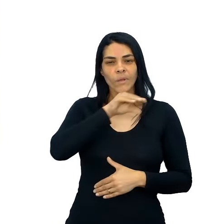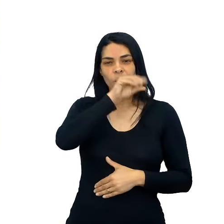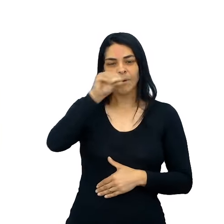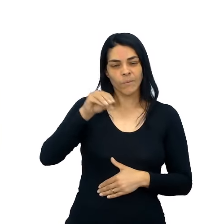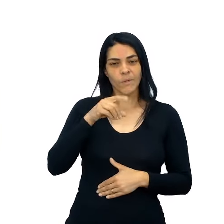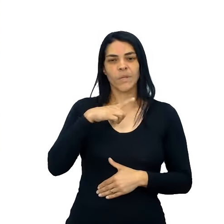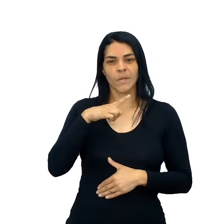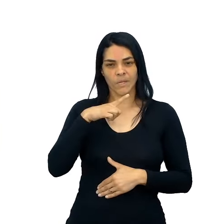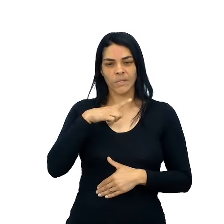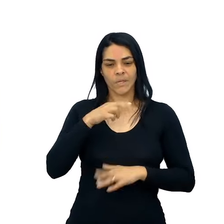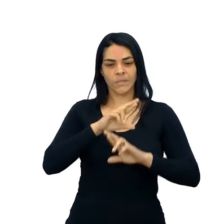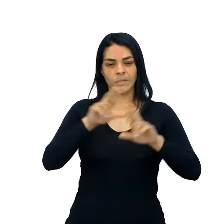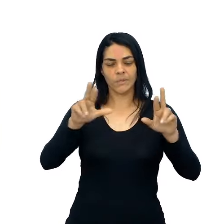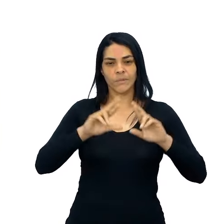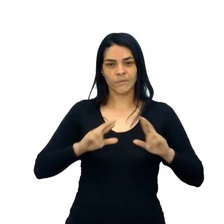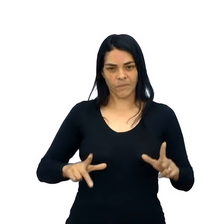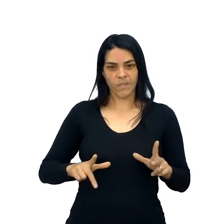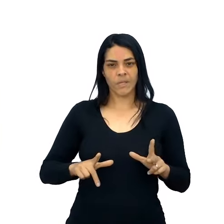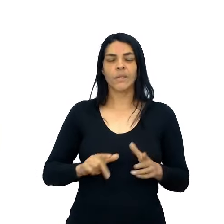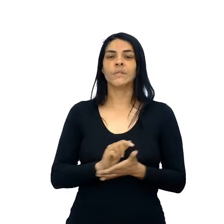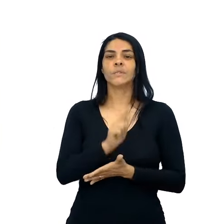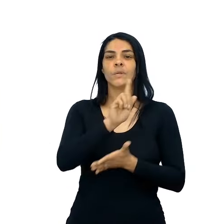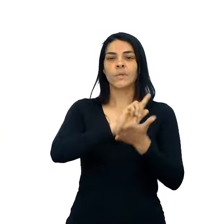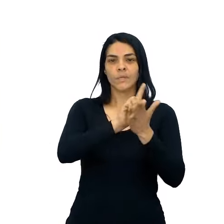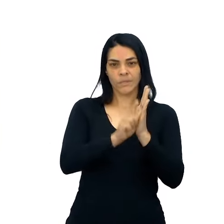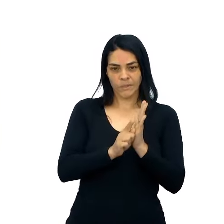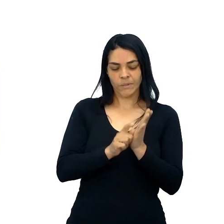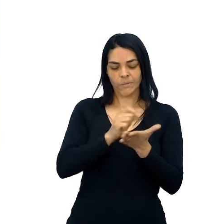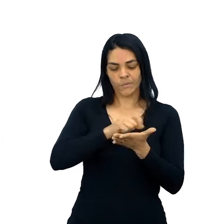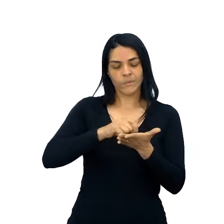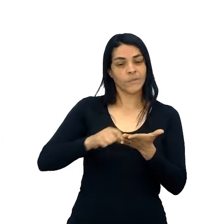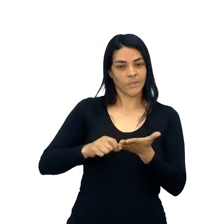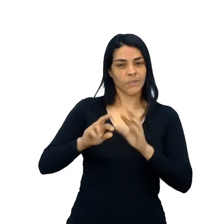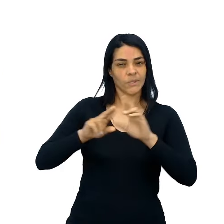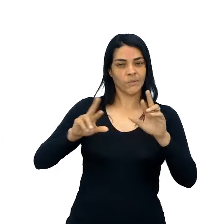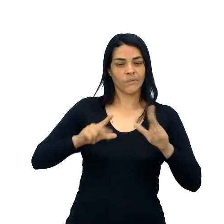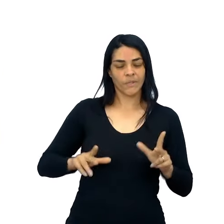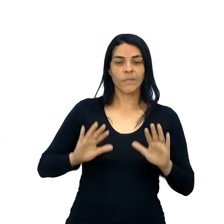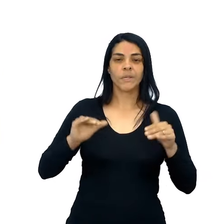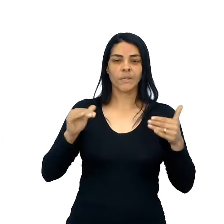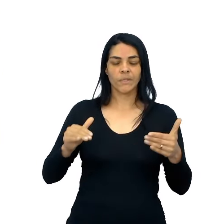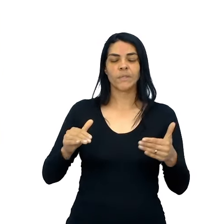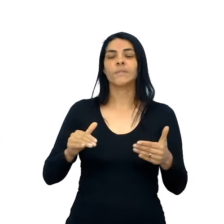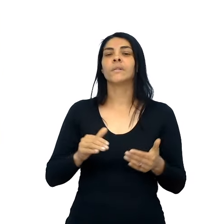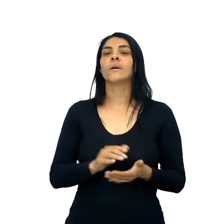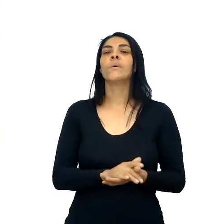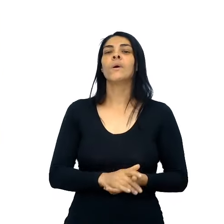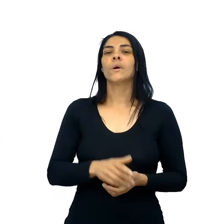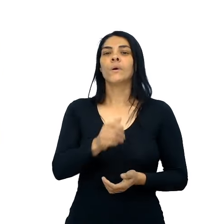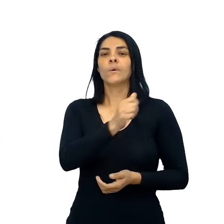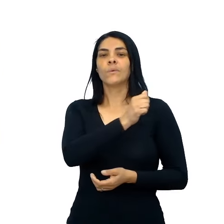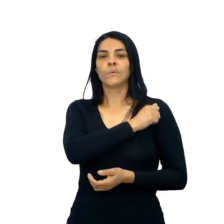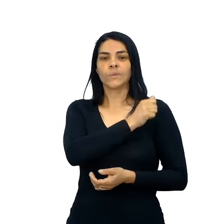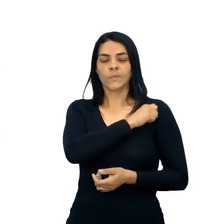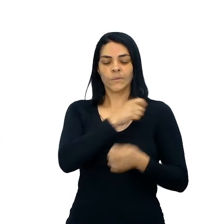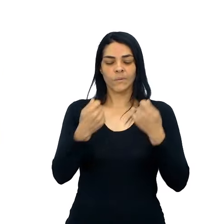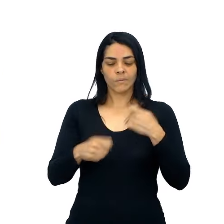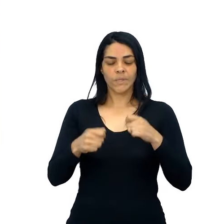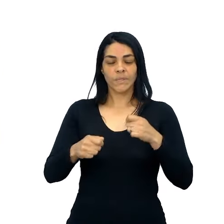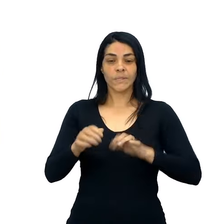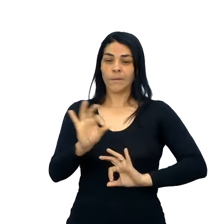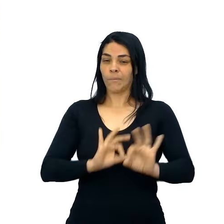tem aspectos diferentes de uma produção textual escrita, não é verdade? Então, os nossos estudantes, eles precisam ser preparados